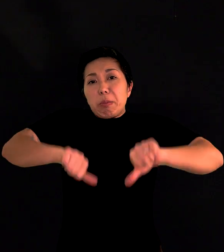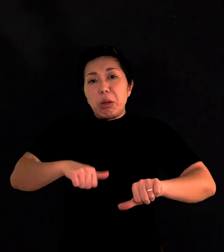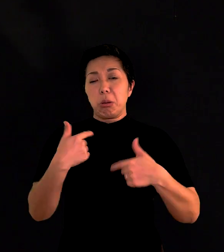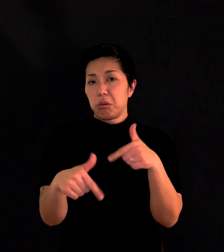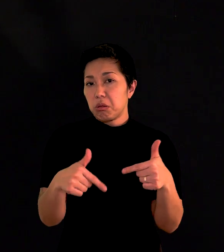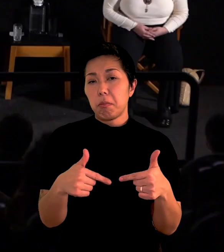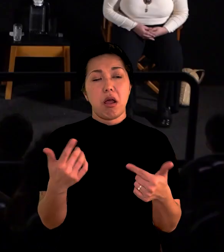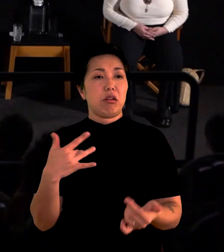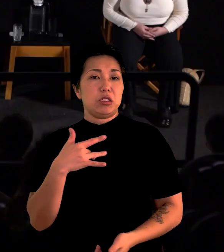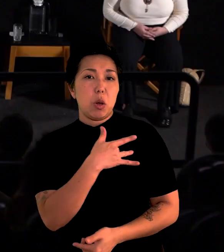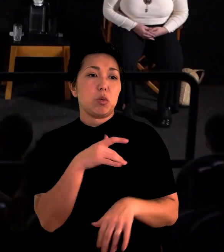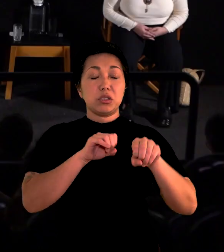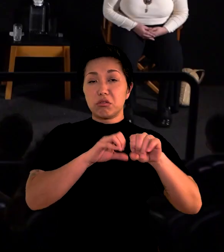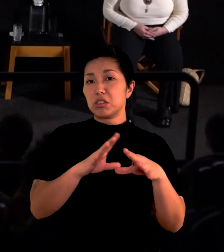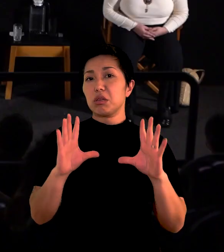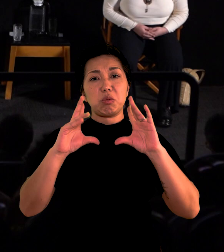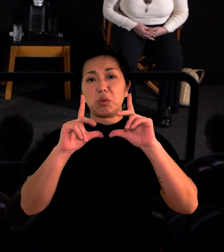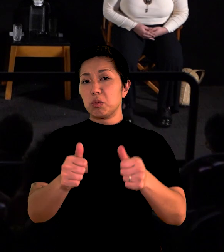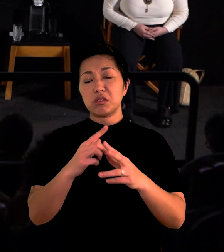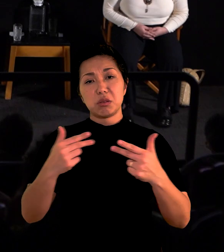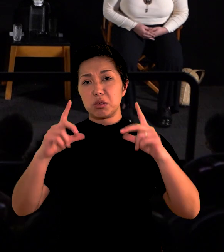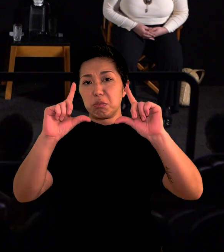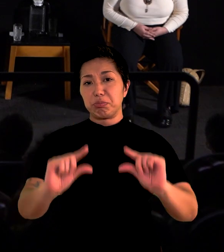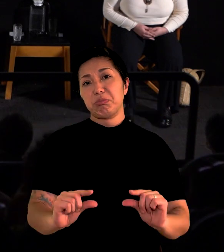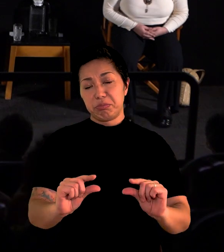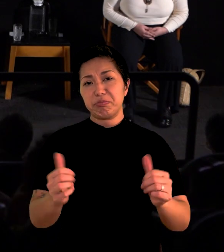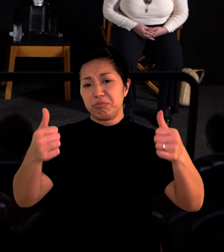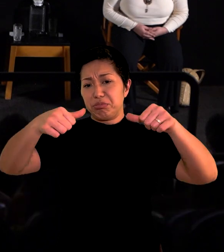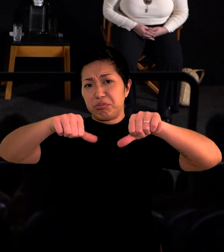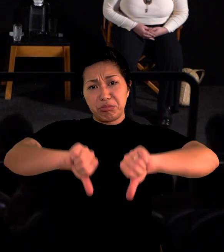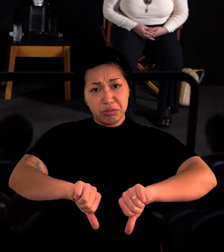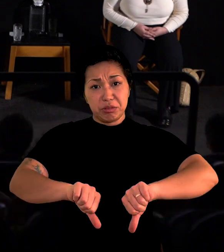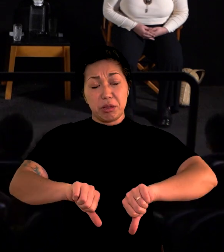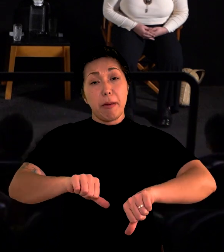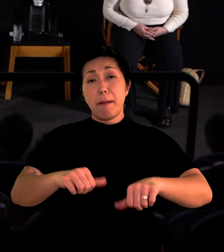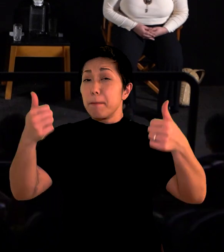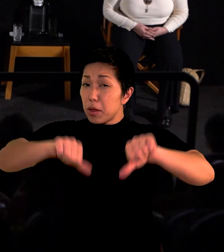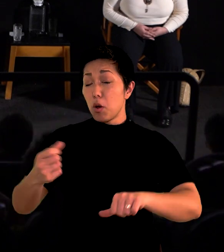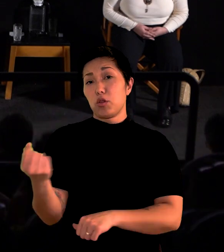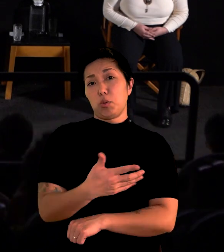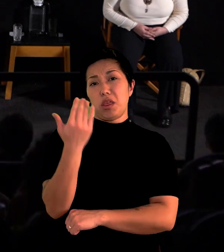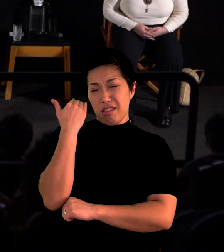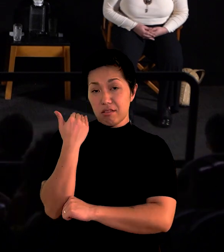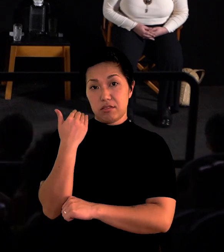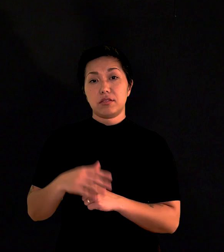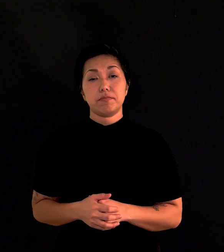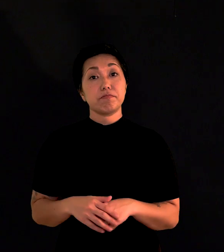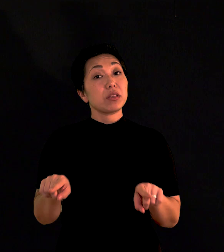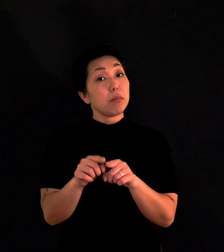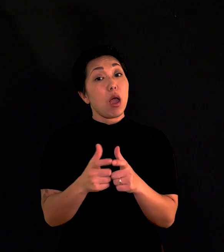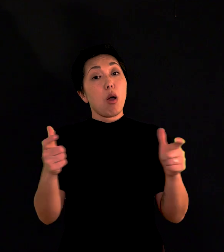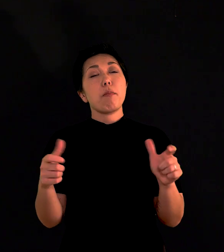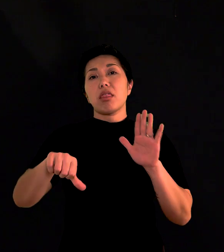uma piora em todos os serviços oferecidos, né? Quer dizer, saúde, educação, tudo fica inferior ao que era antes, e muito inferior ao que